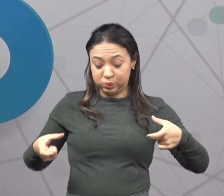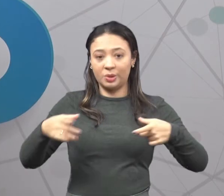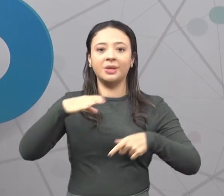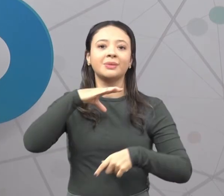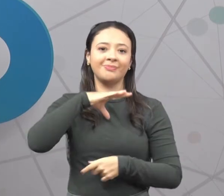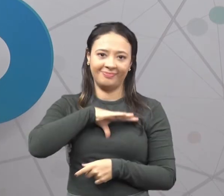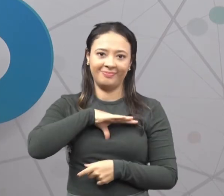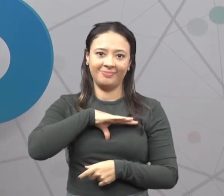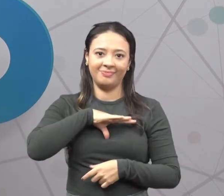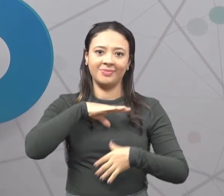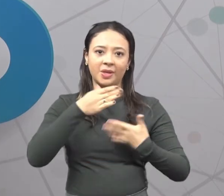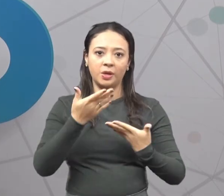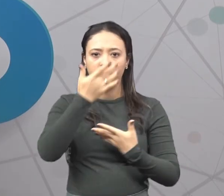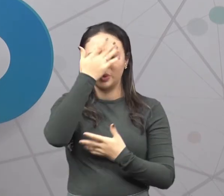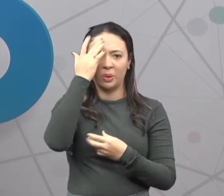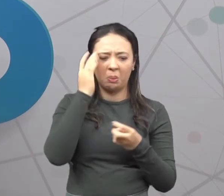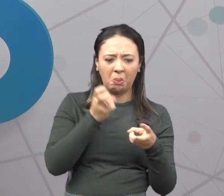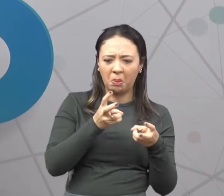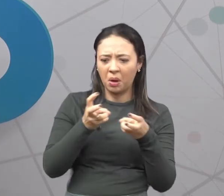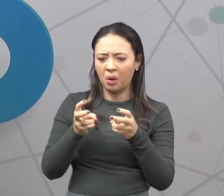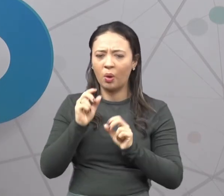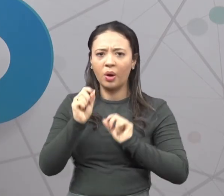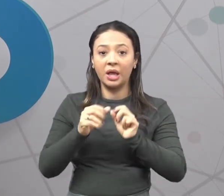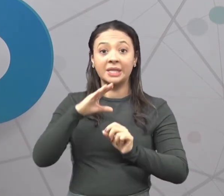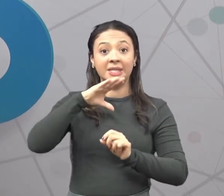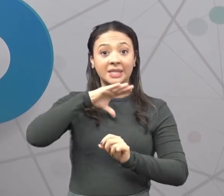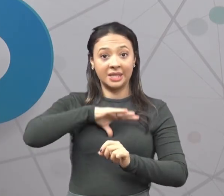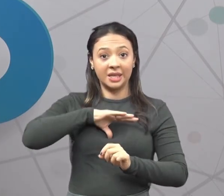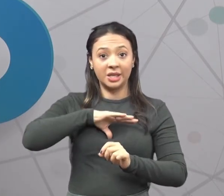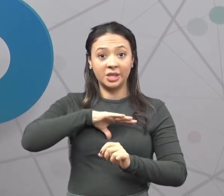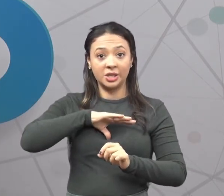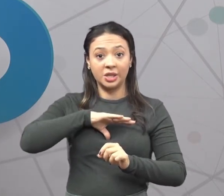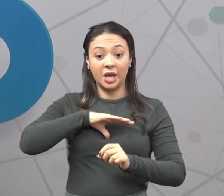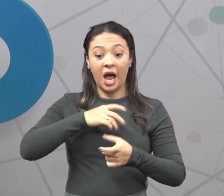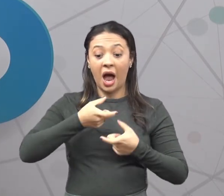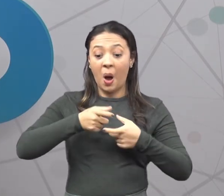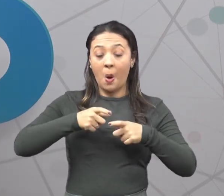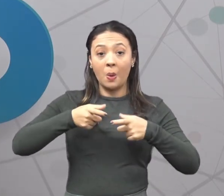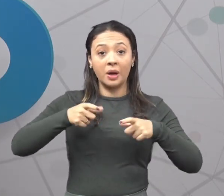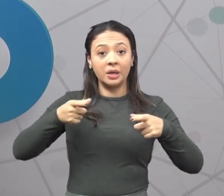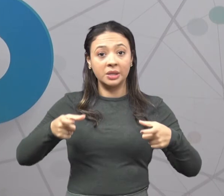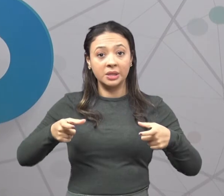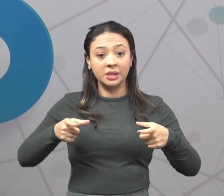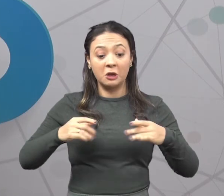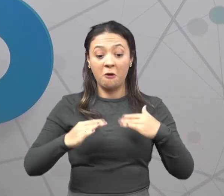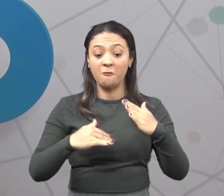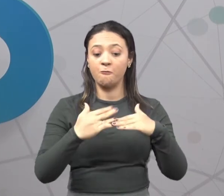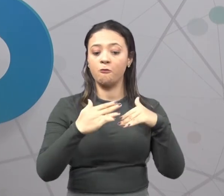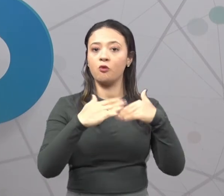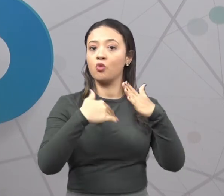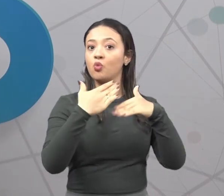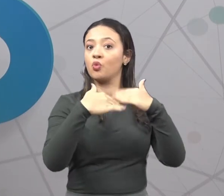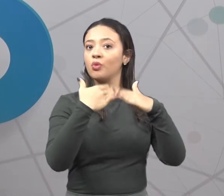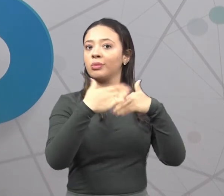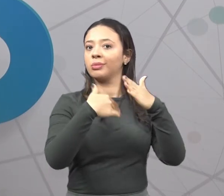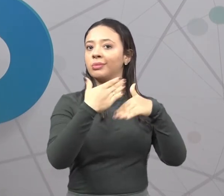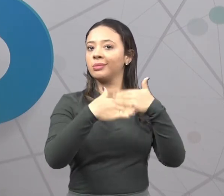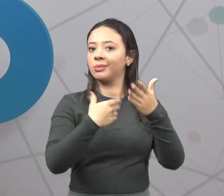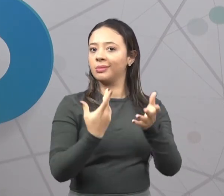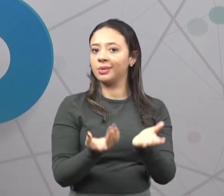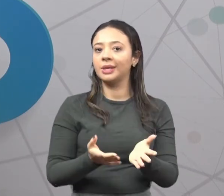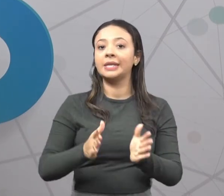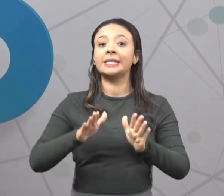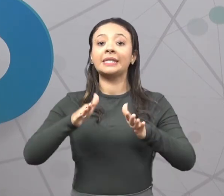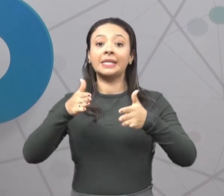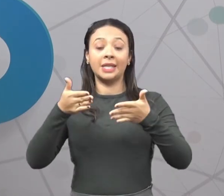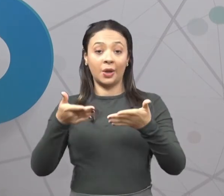pessoas viram que na cidade estava acontecendo as coisas, estava sendo desenvolvido, estava